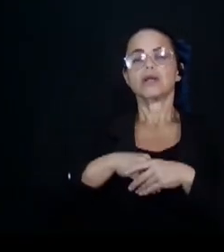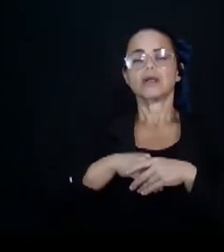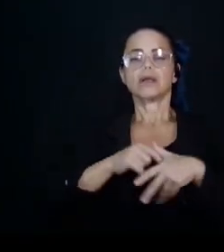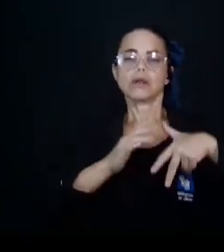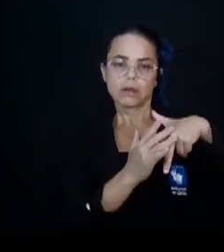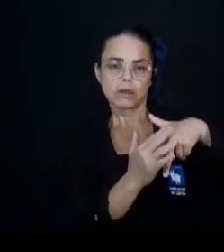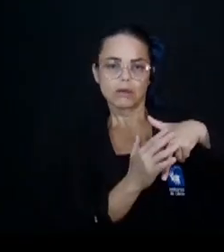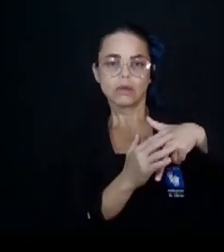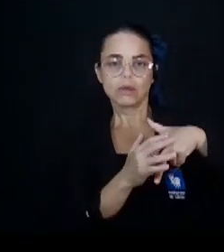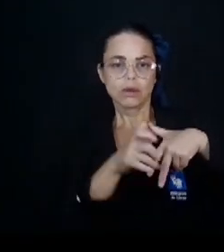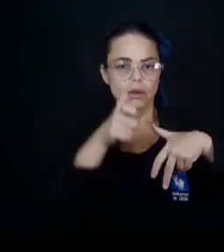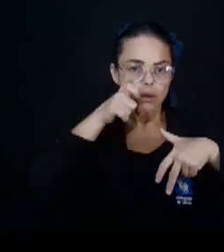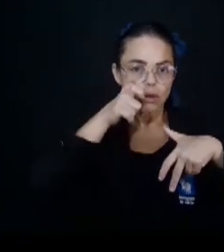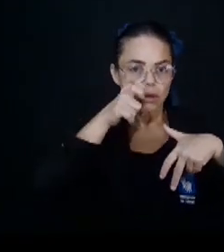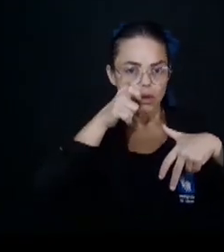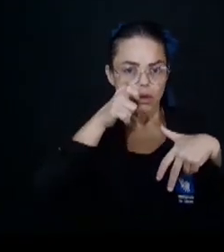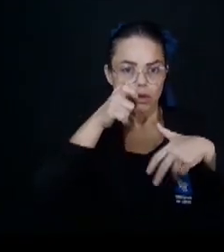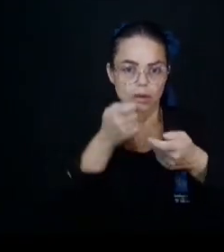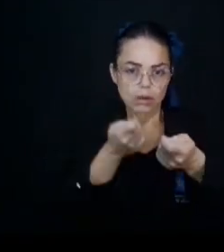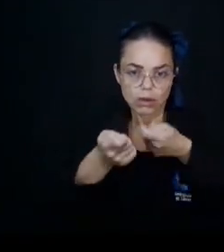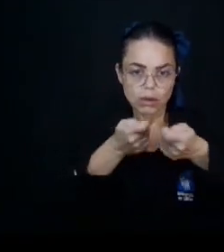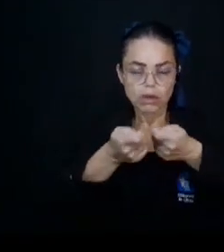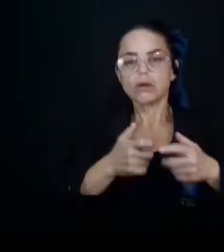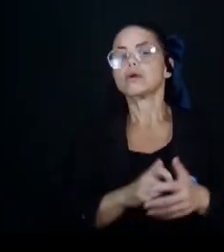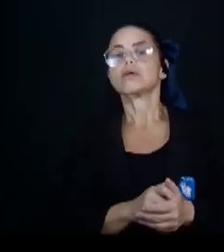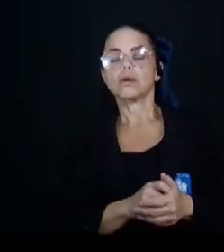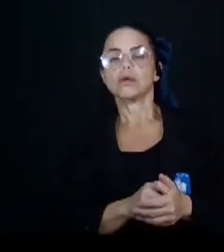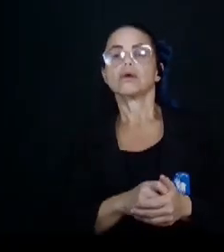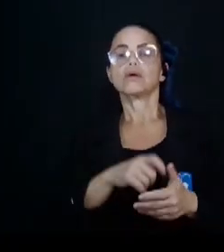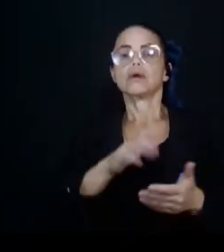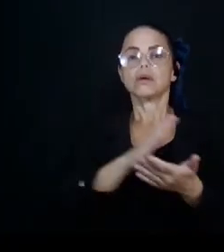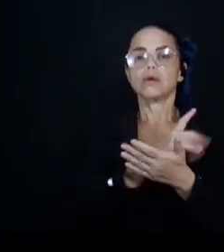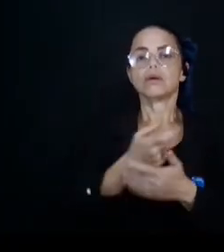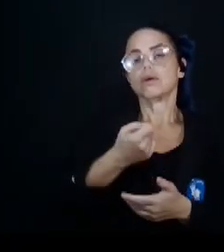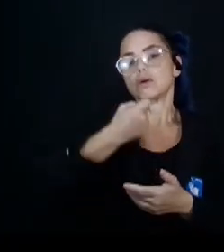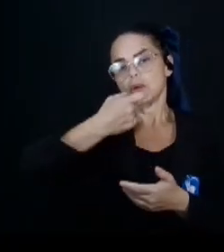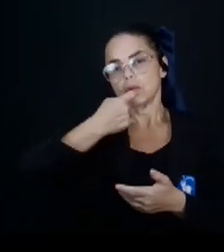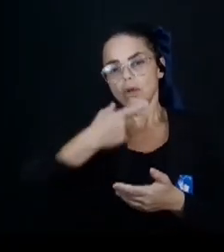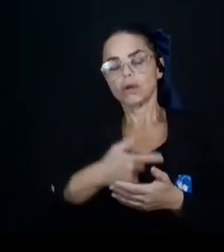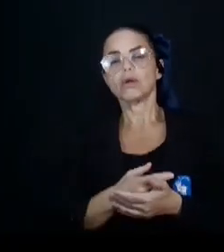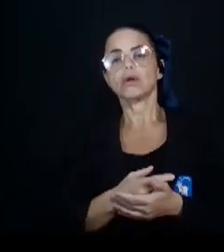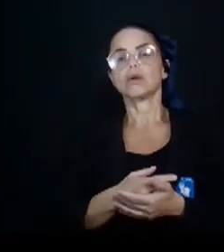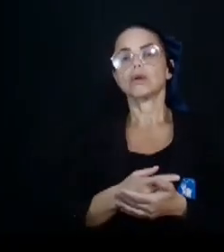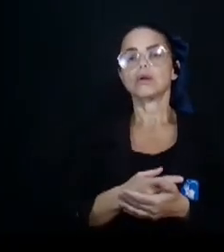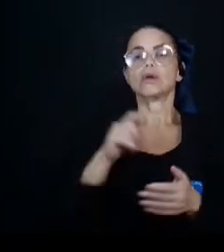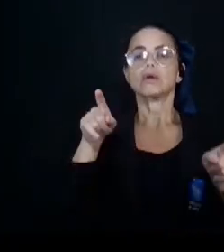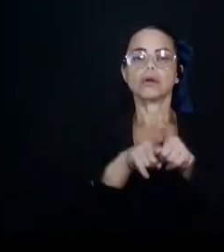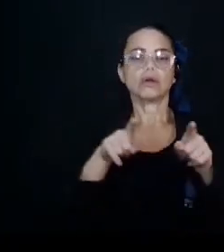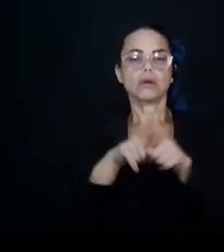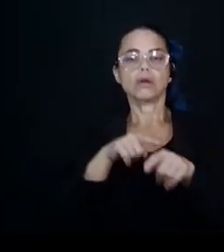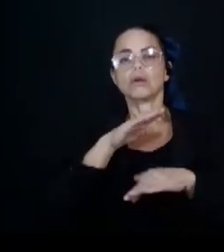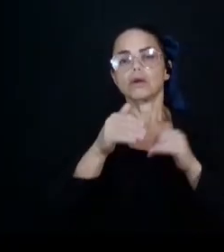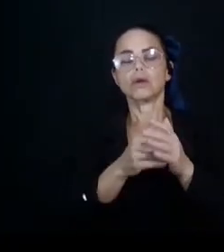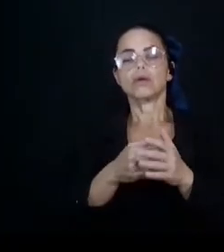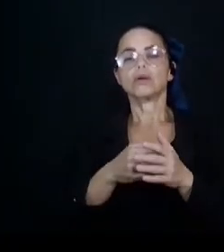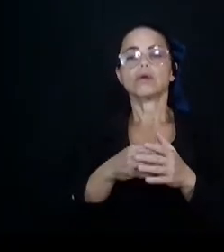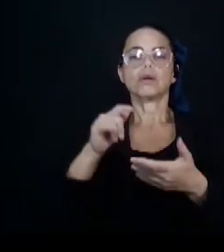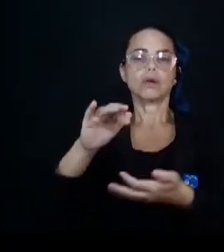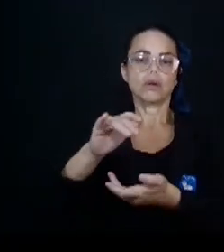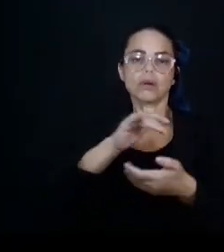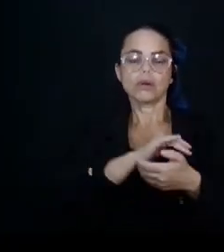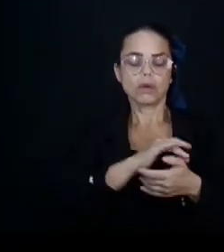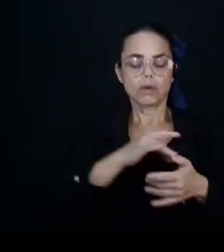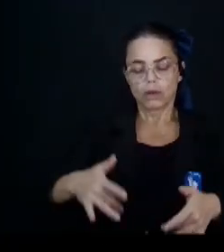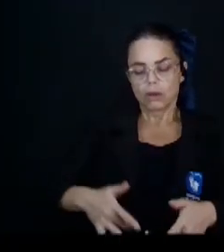de imunossupressão, com alguns medicamentos, comprimidos, assim como todos os transplantes, né, renal,